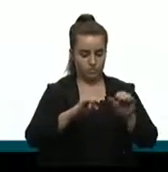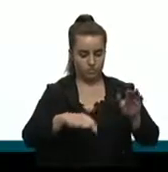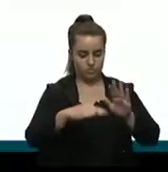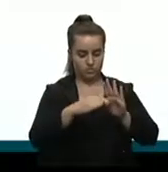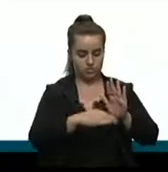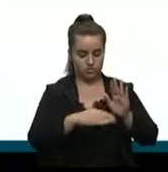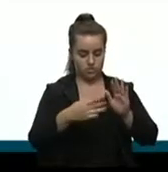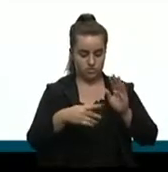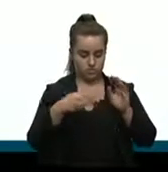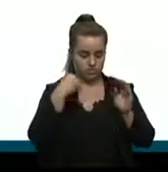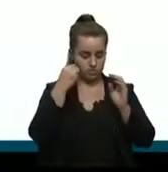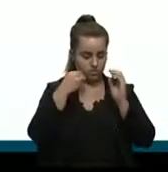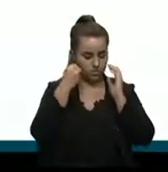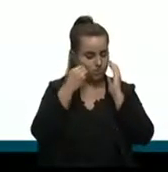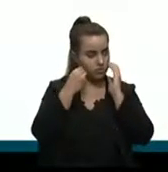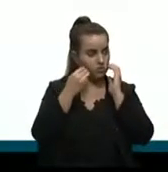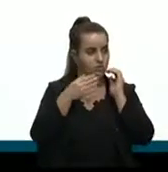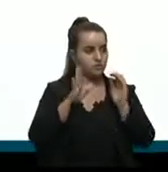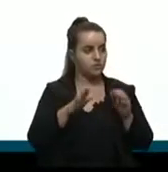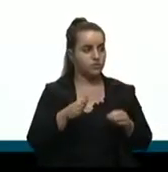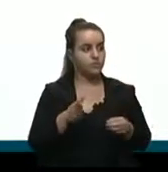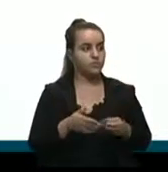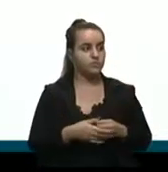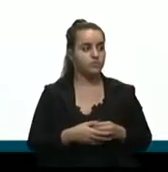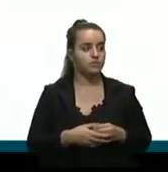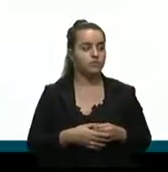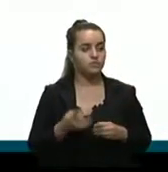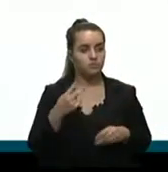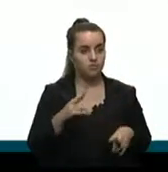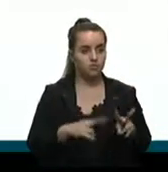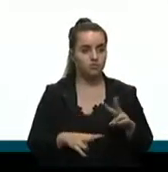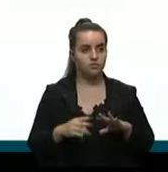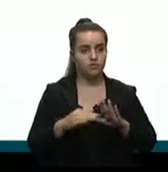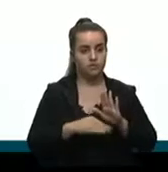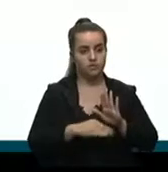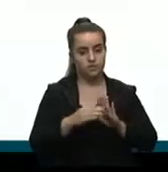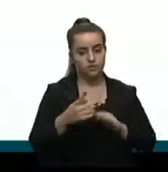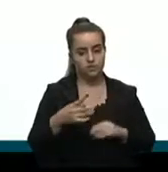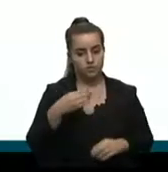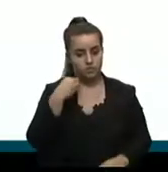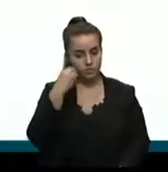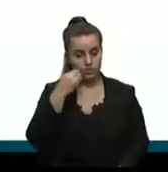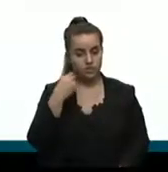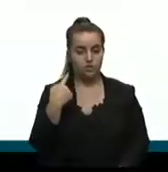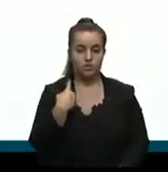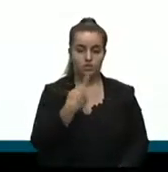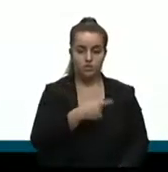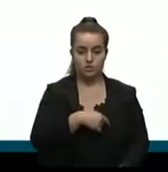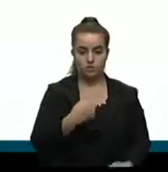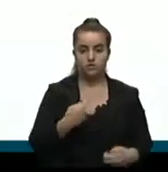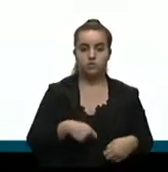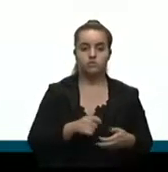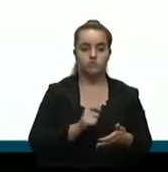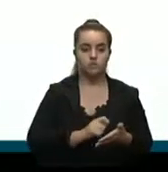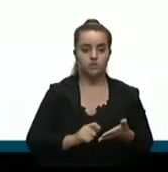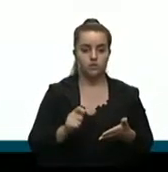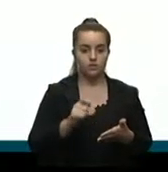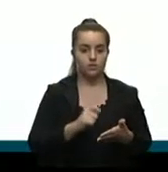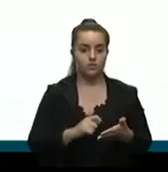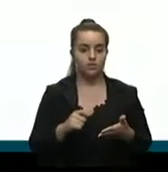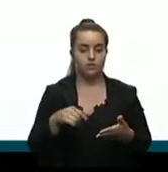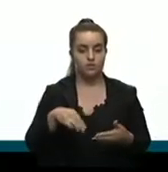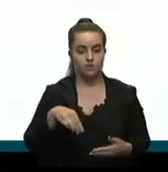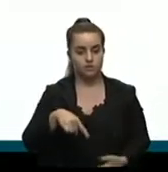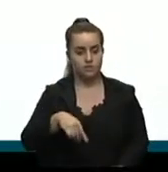teste. Então, para determinar a estatística de teste, nós temos que escrever